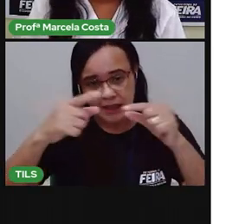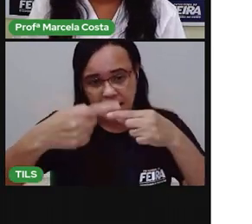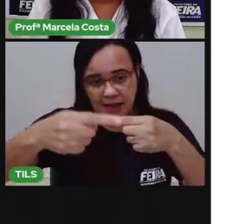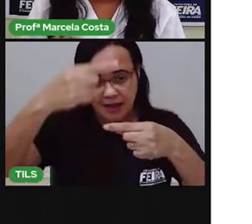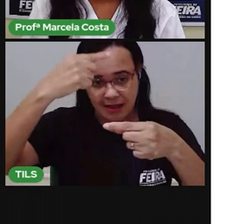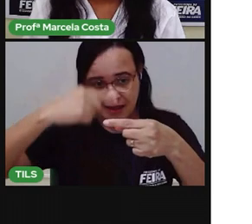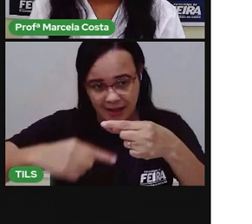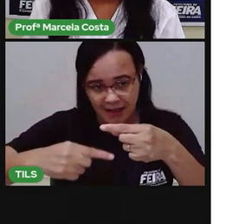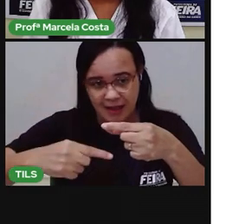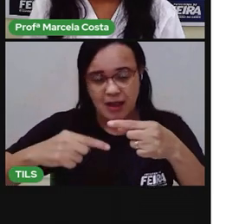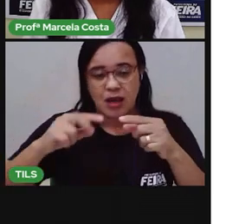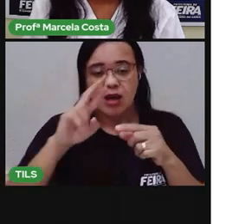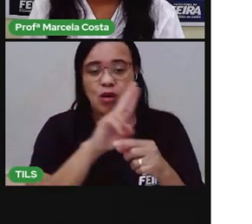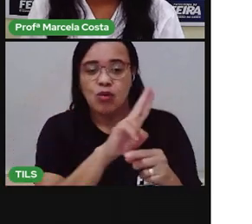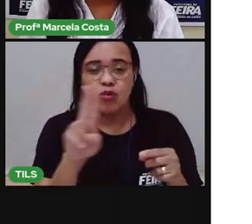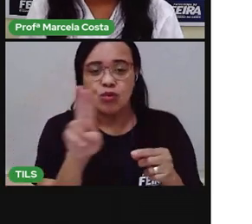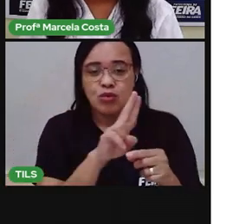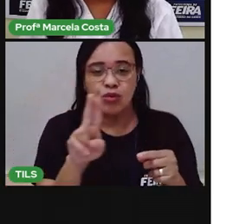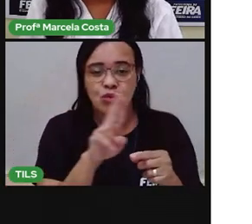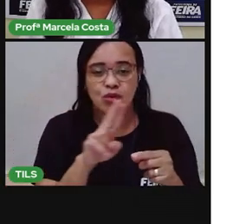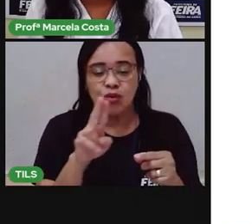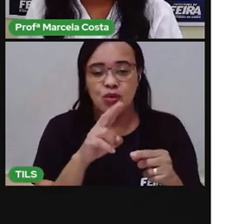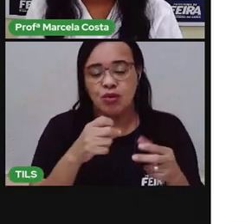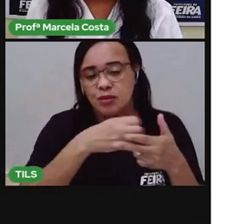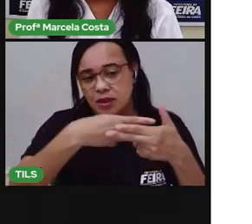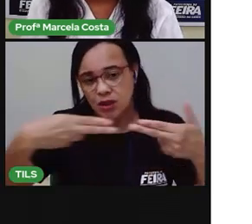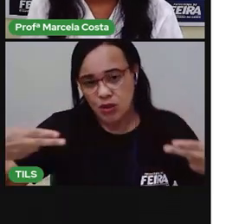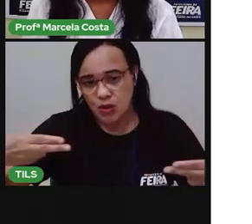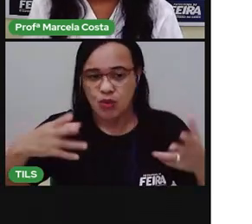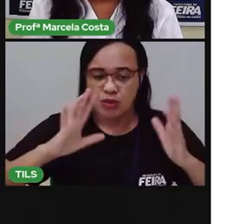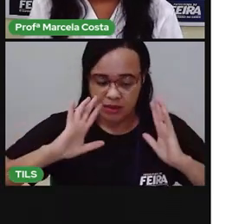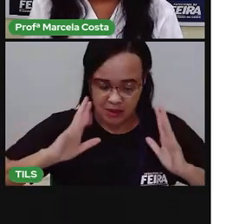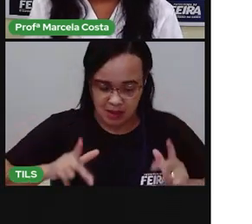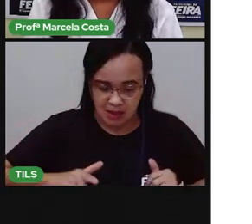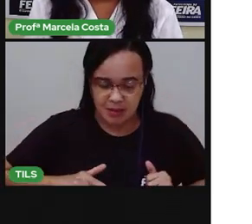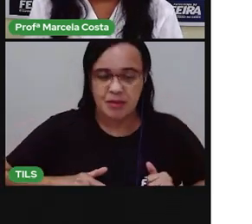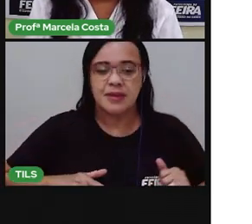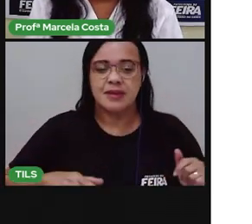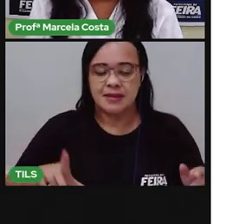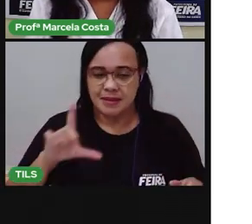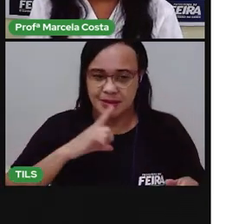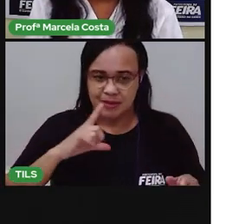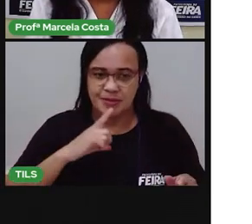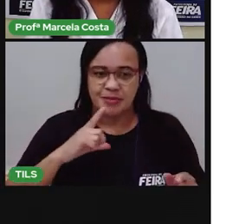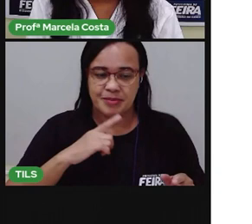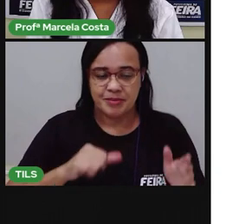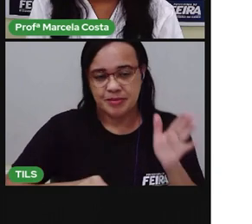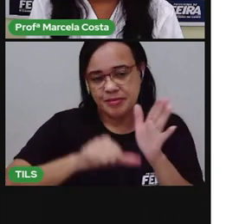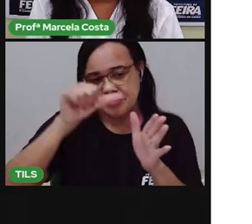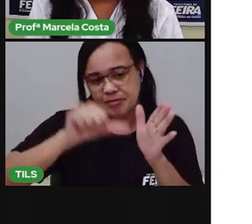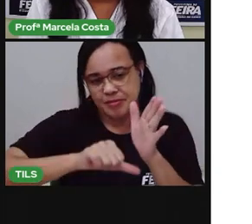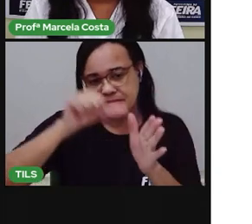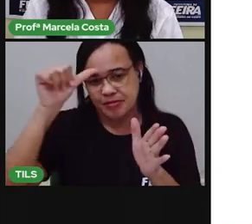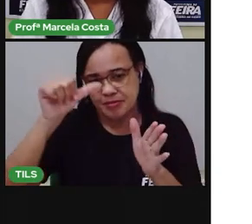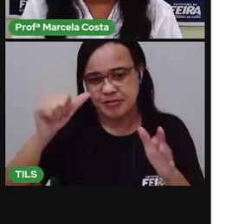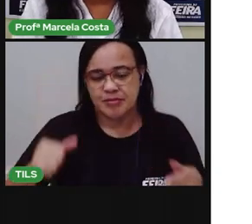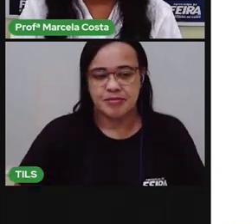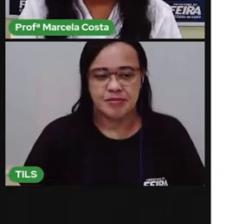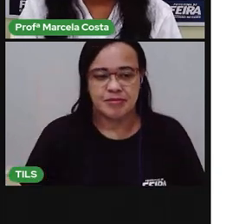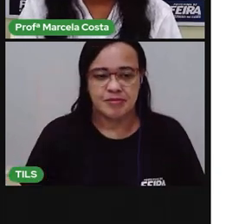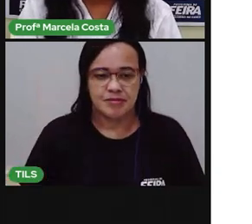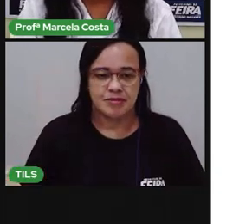agora escrever o nome desses produtos de limpeza. Vamos lá, o primeiro.